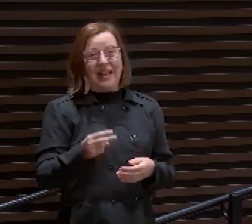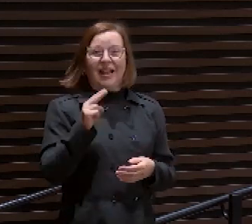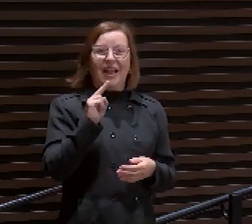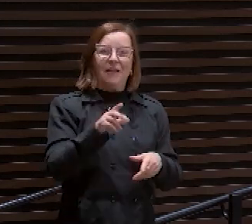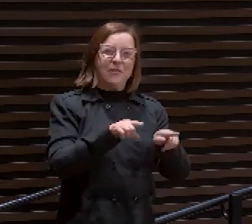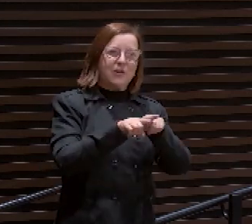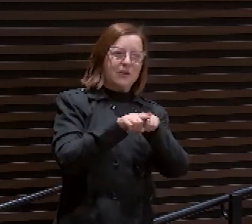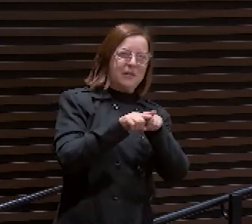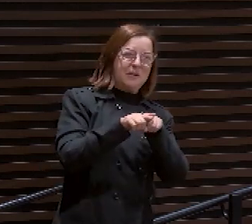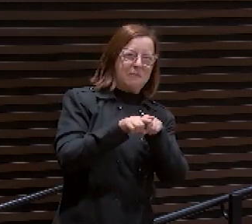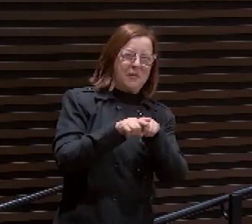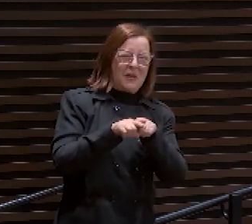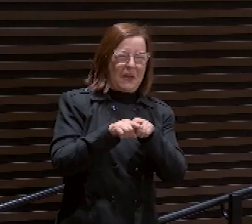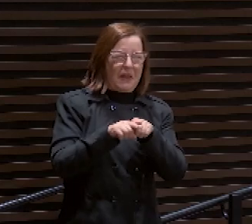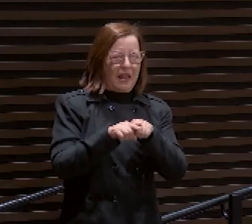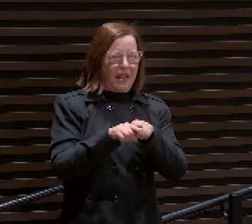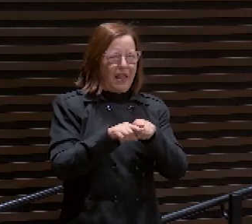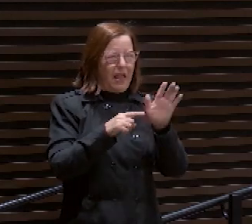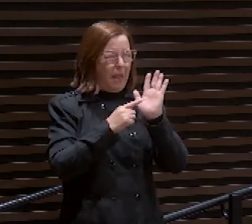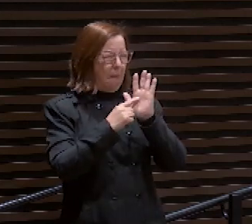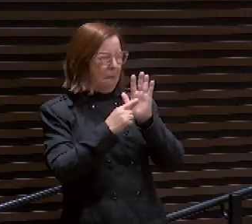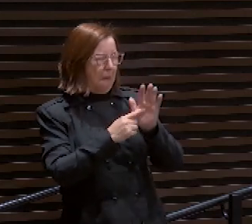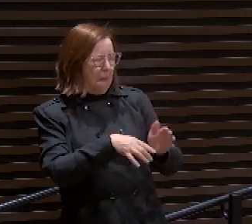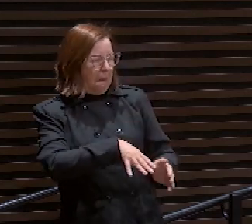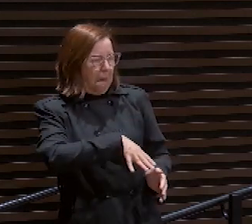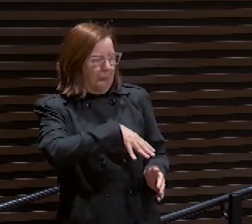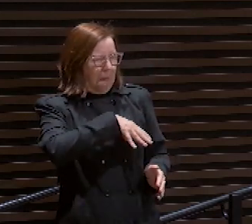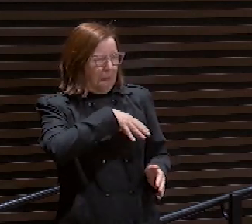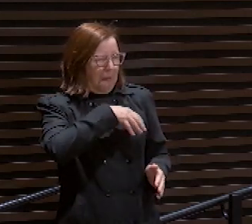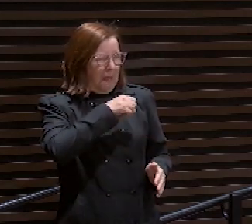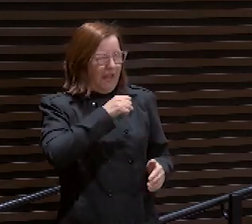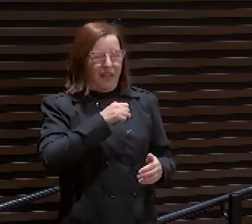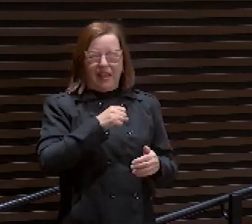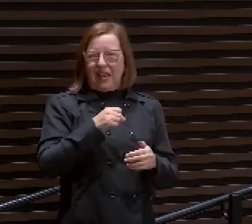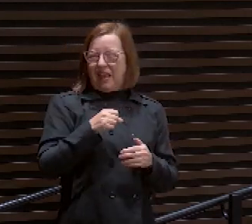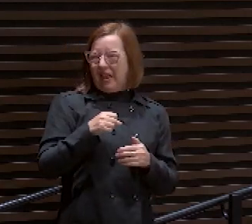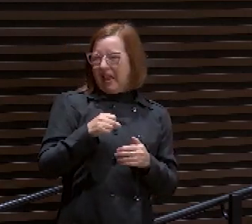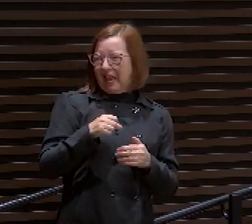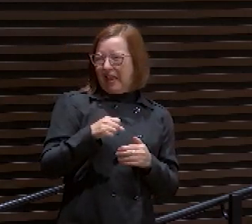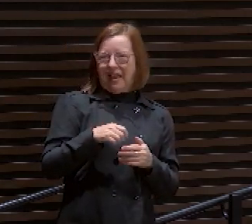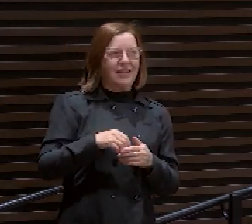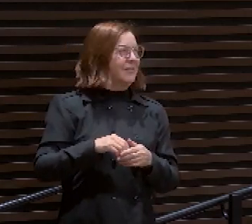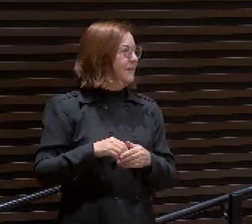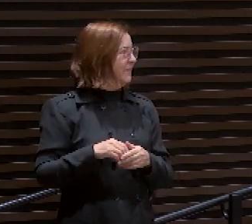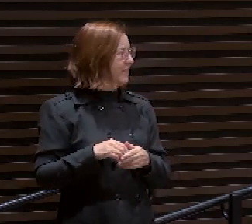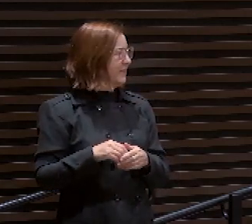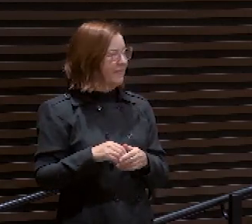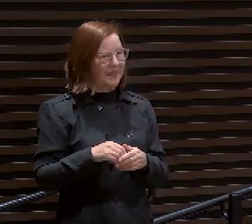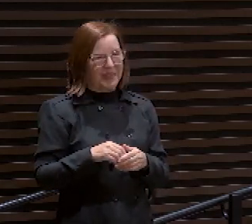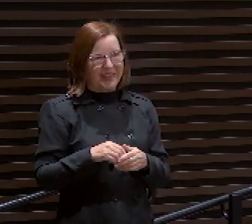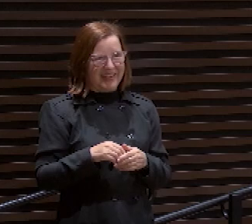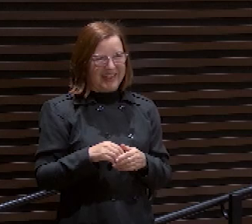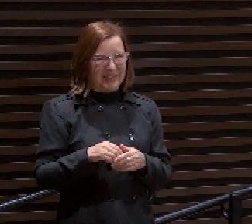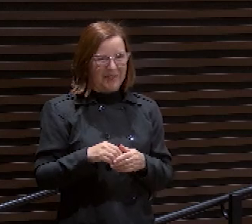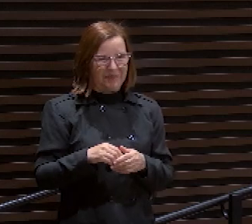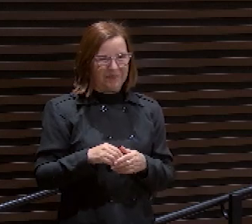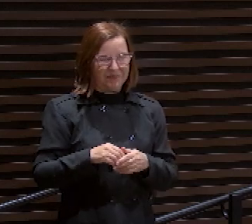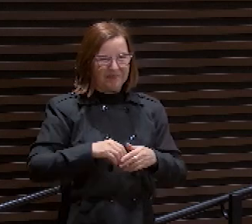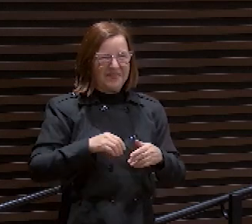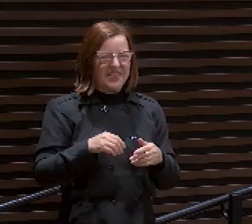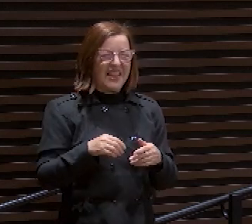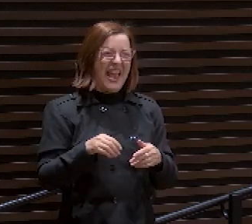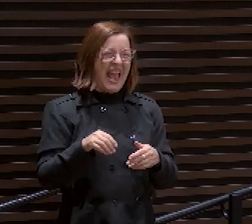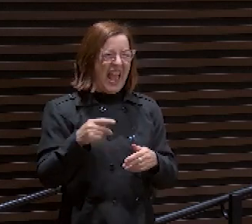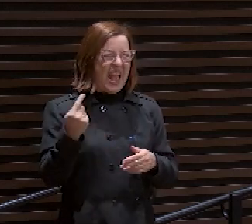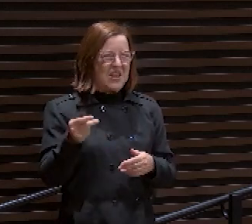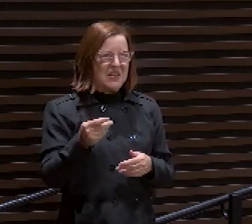mim destilando ódio, ele só manda um olhinho assim para mim. Ó. Aí ele destilando ódio do meu time que vai cair para a segunda divisão.